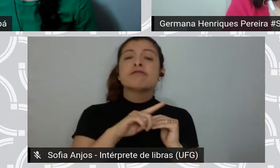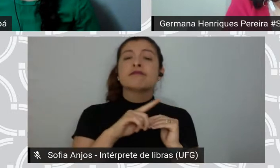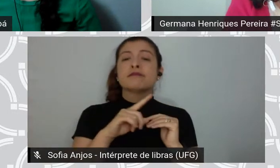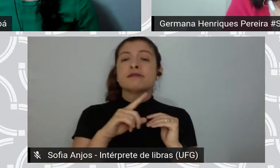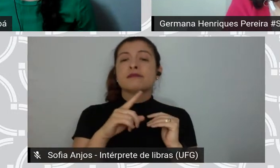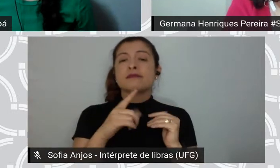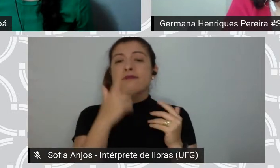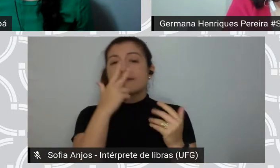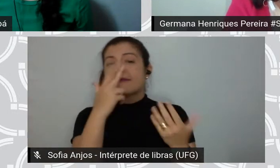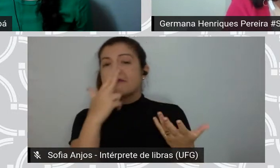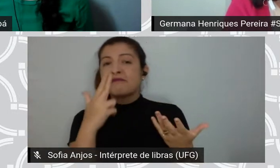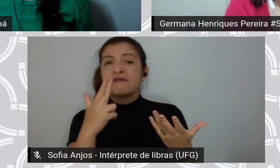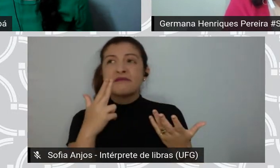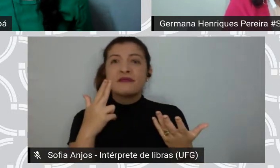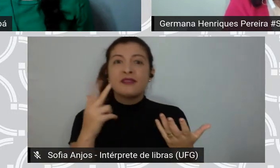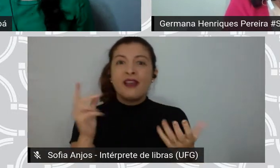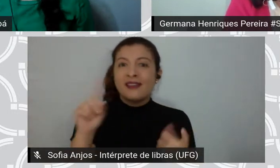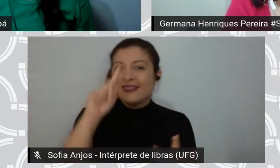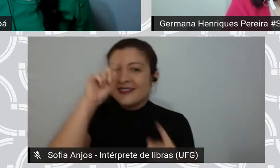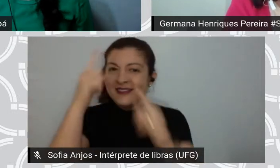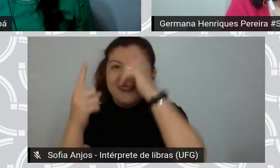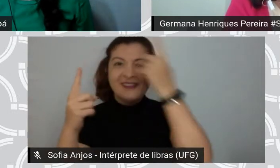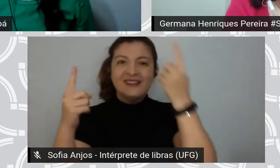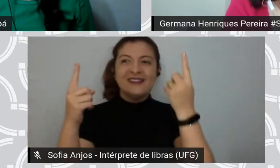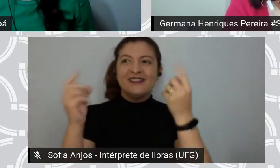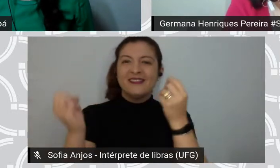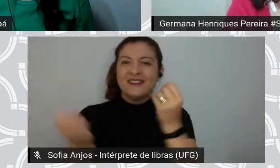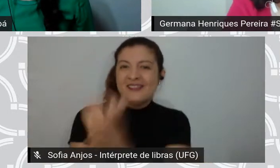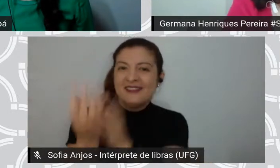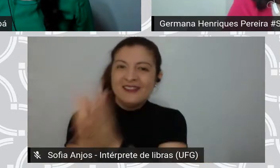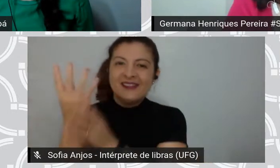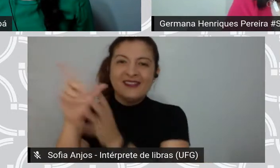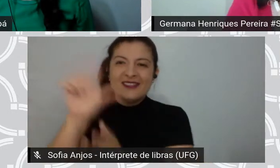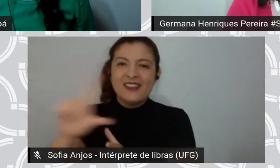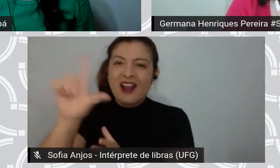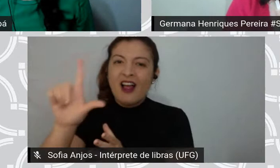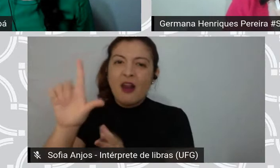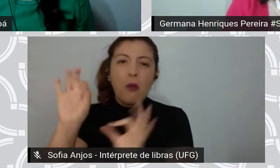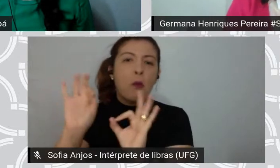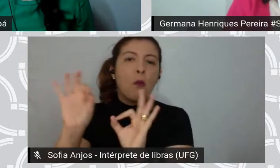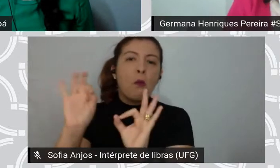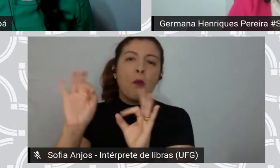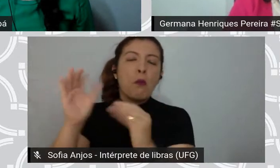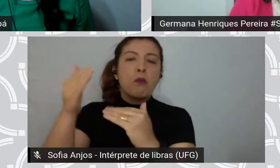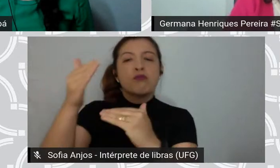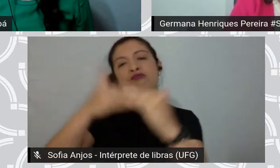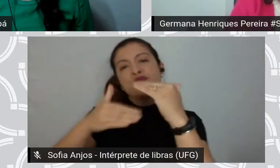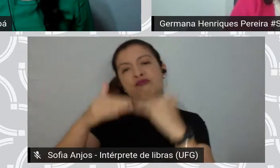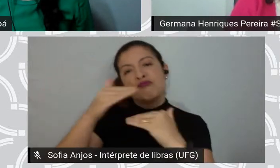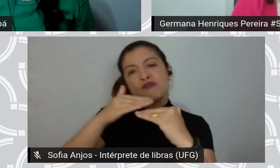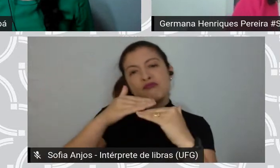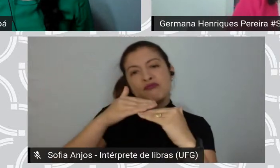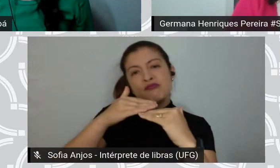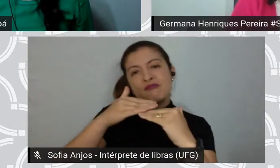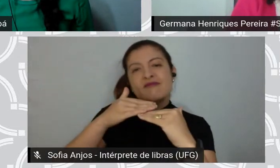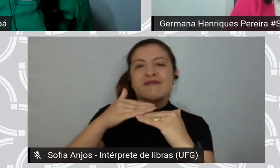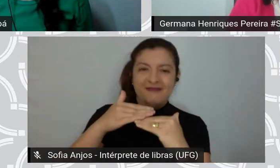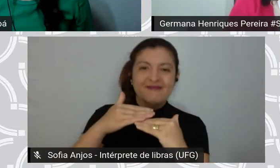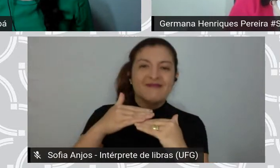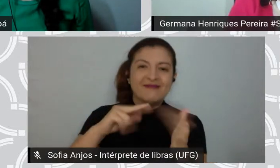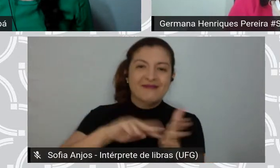da criação literária daquele próprio país de recepção. É, como afirma a